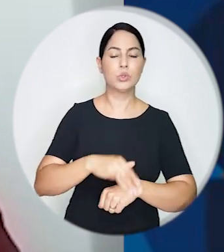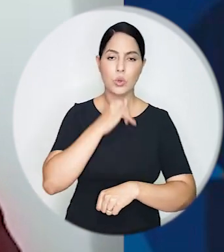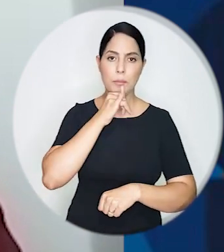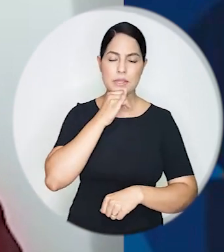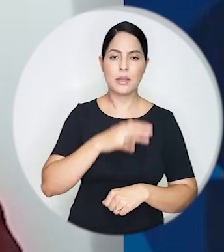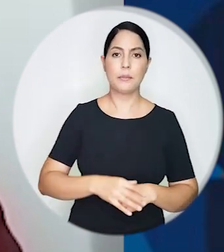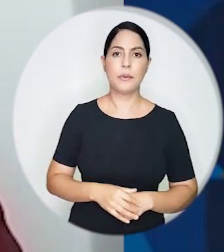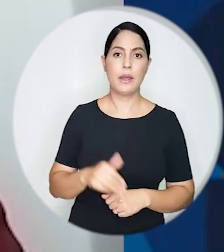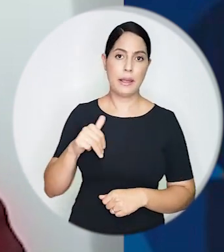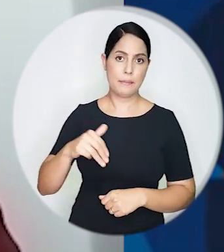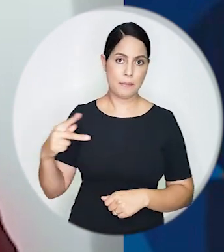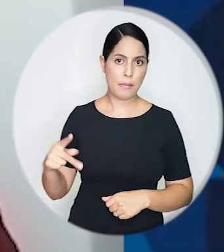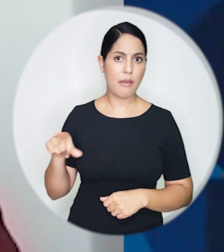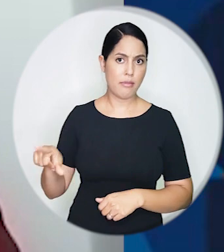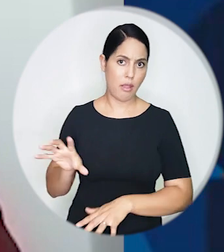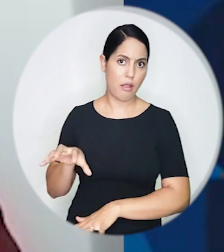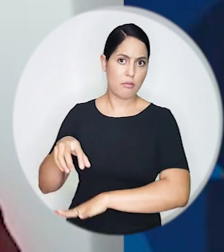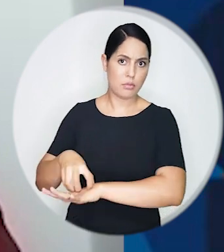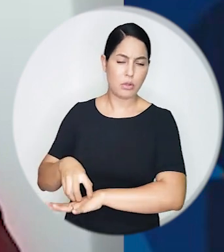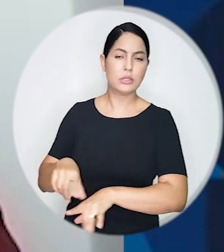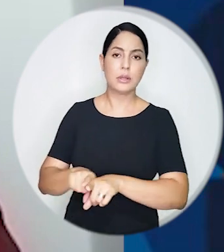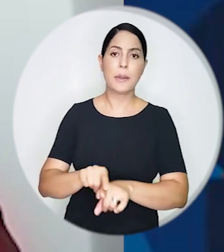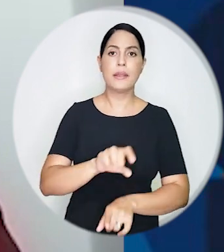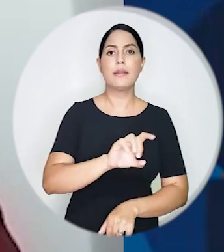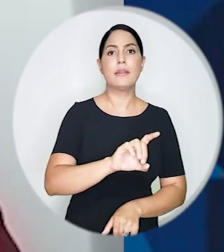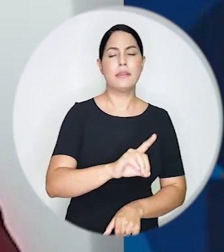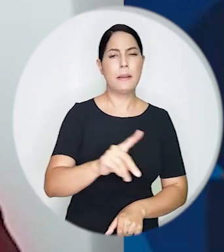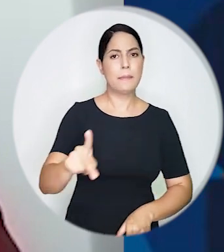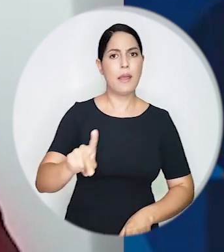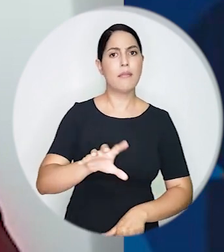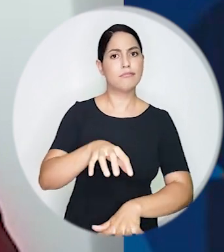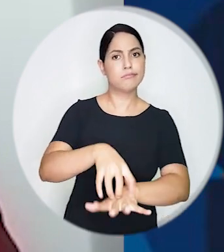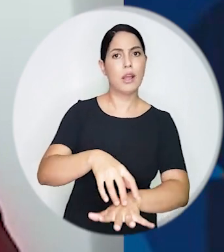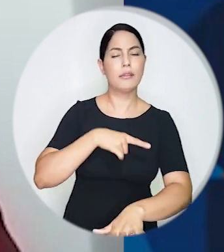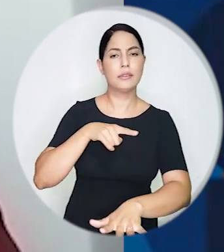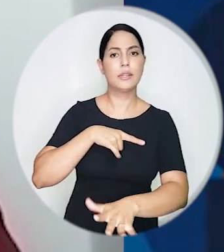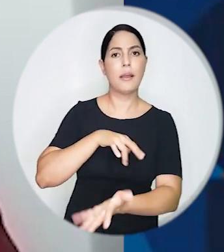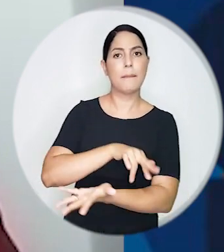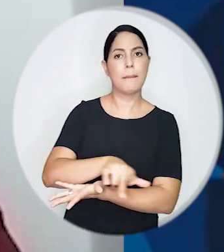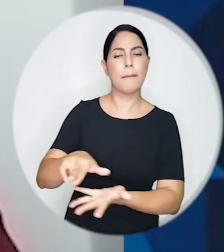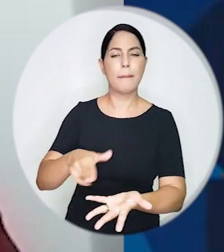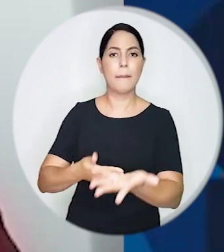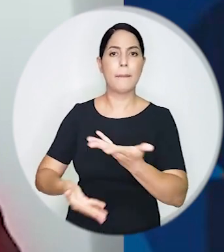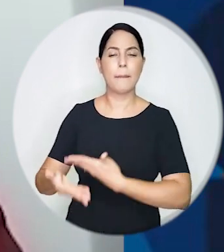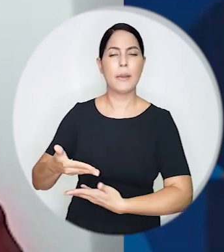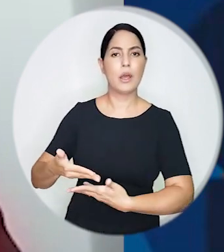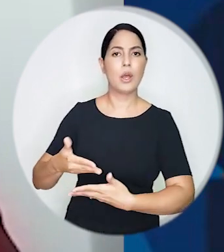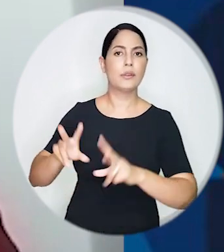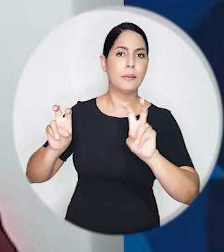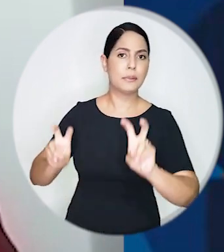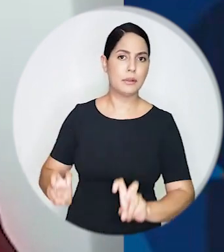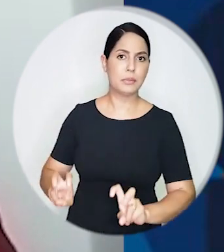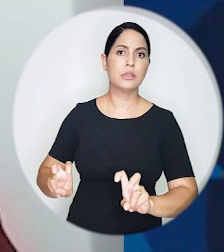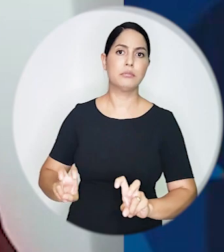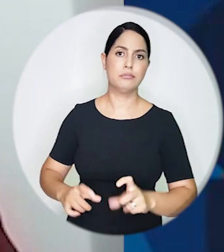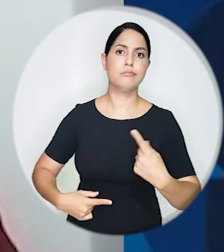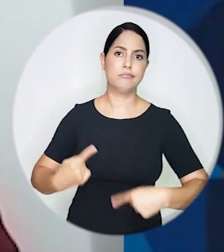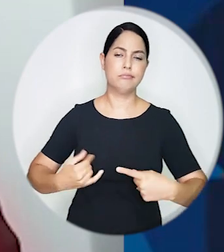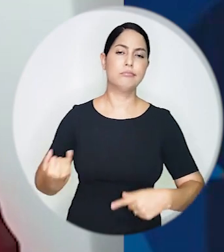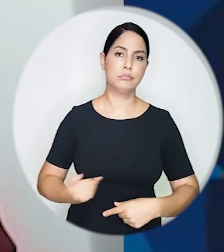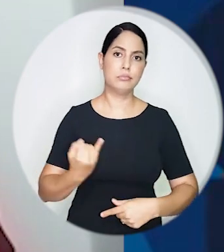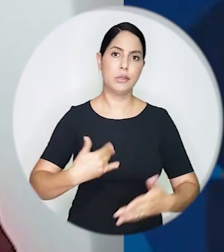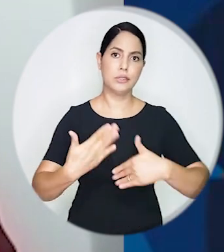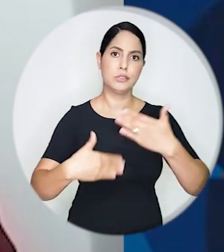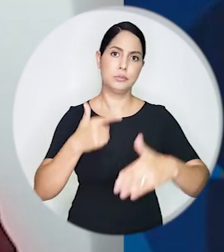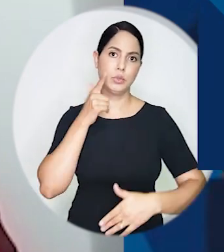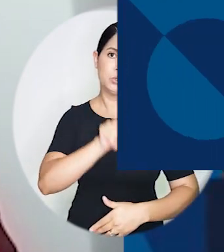outubro. O Ministério Público Federal, por exemplo, ele tem um núcleo de diversidade e a Defensoria Pública da União também. Então, esse diálogo é muito importante para que a